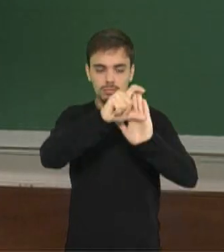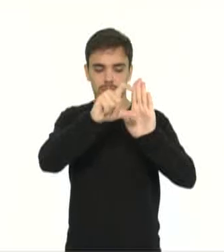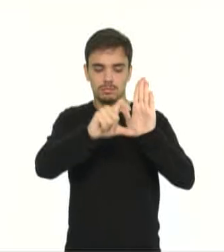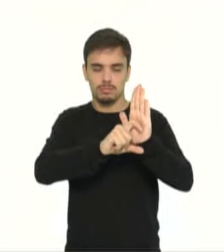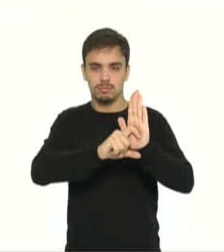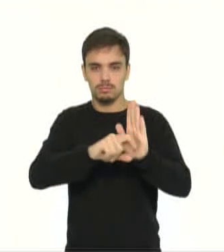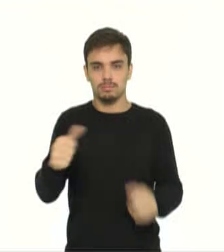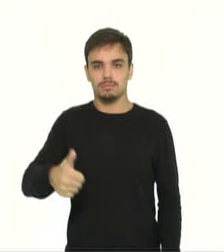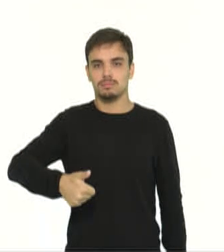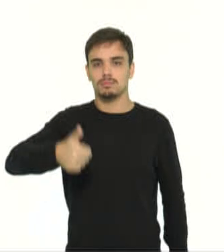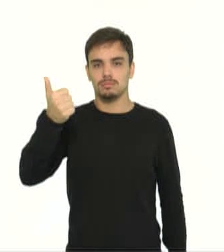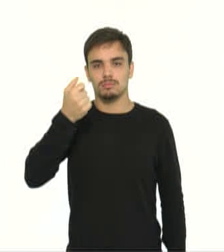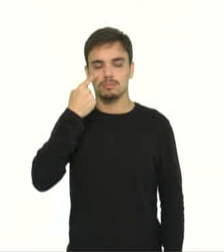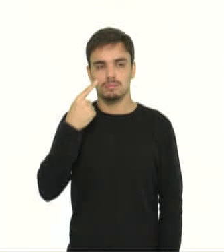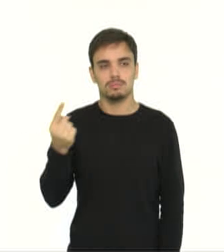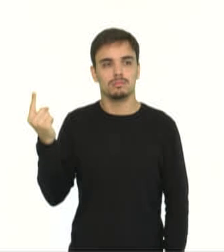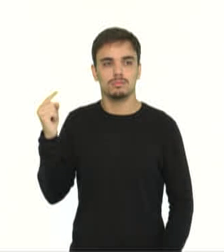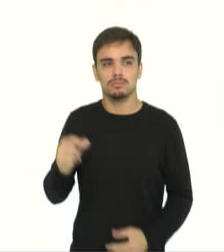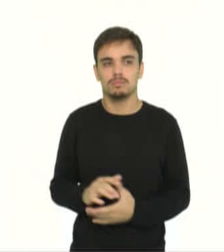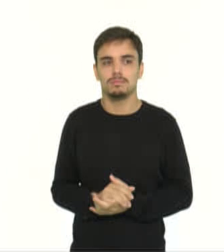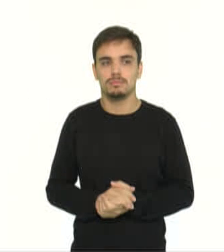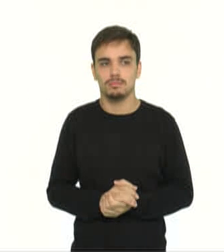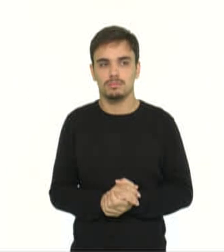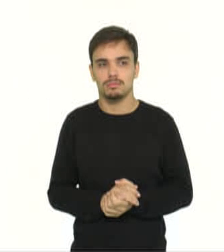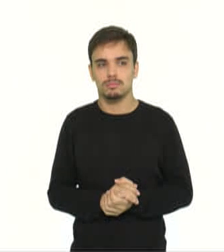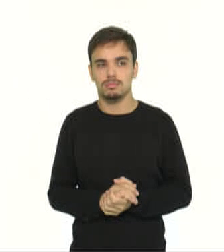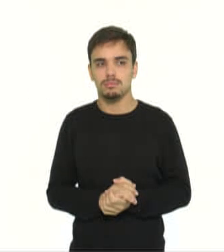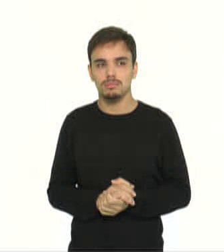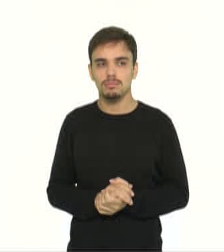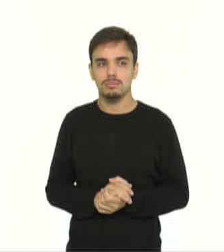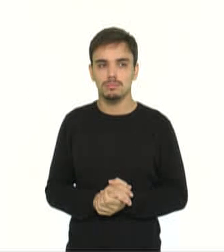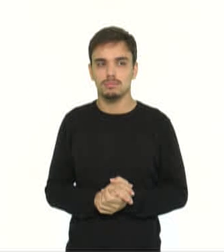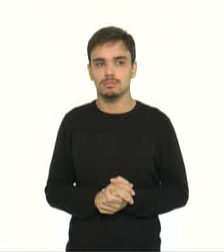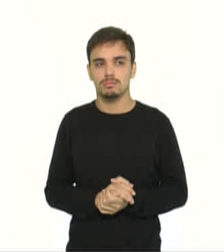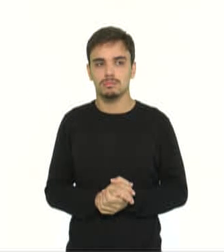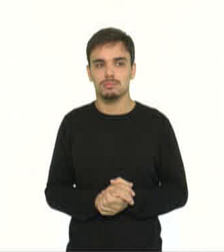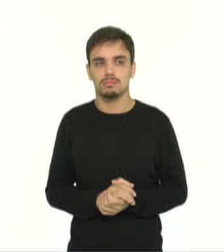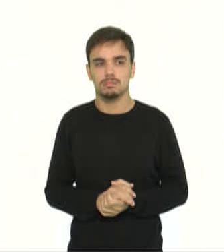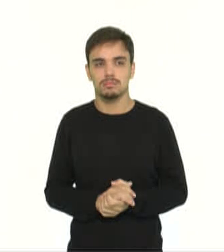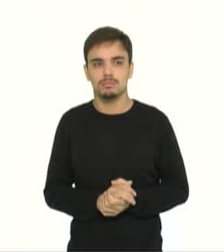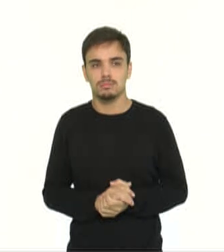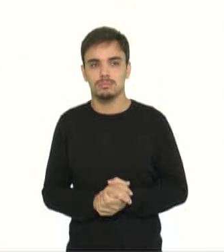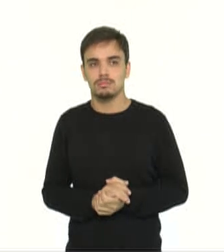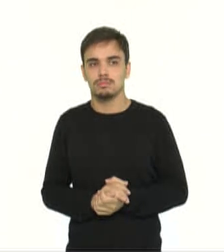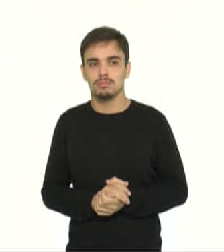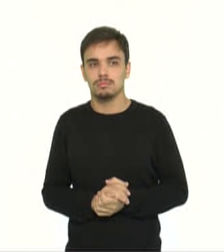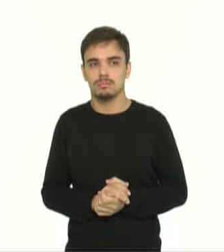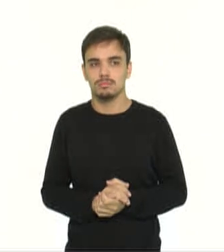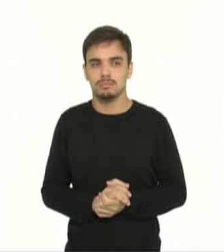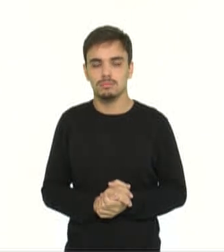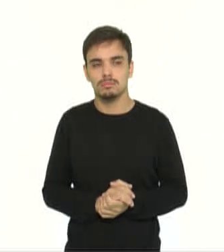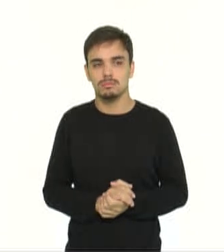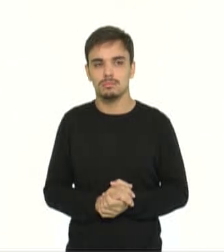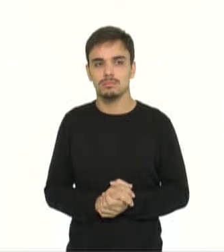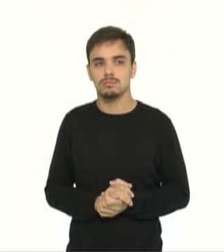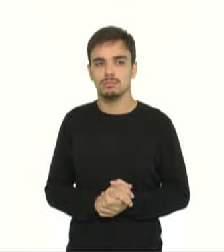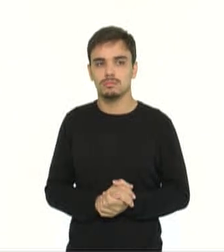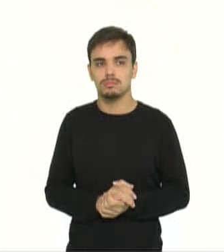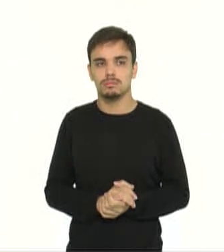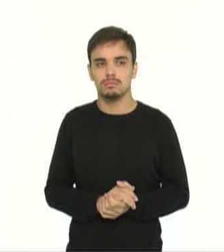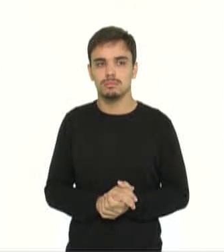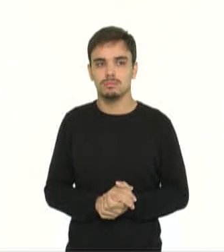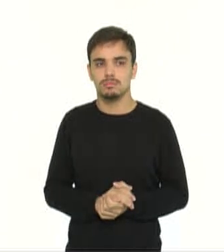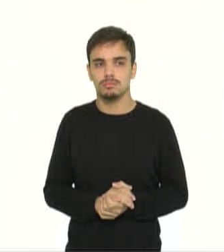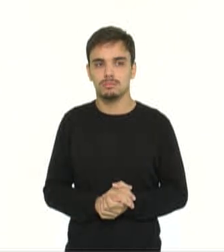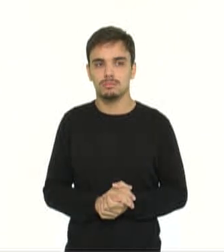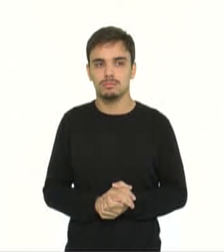lá o primeiro. According to Comparitech, 60% of parents with children aged 14 to 18 reported them